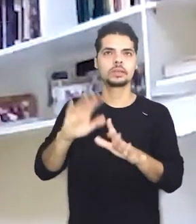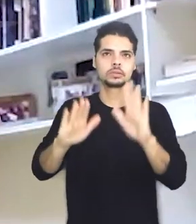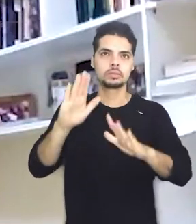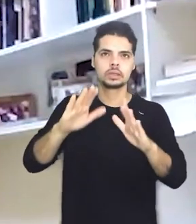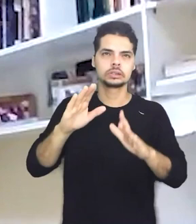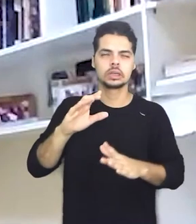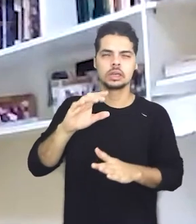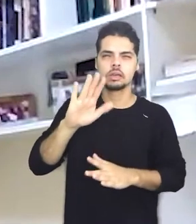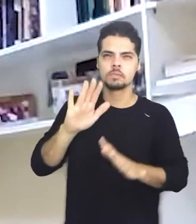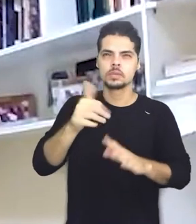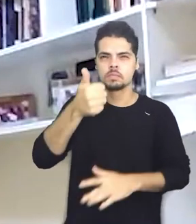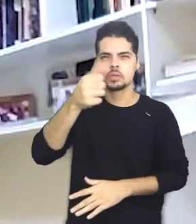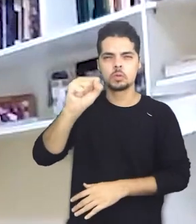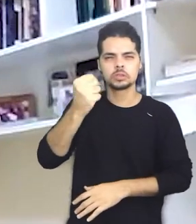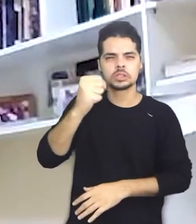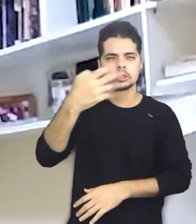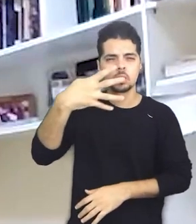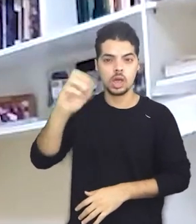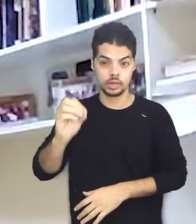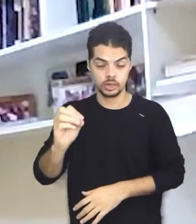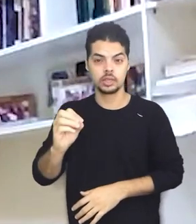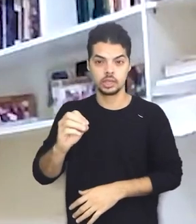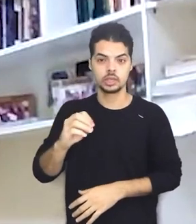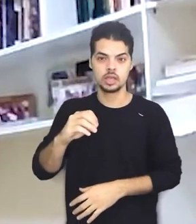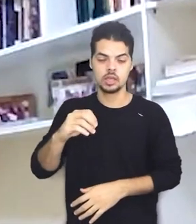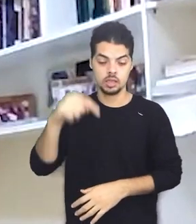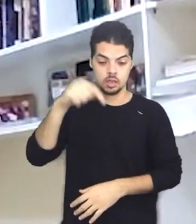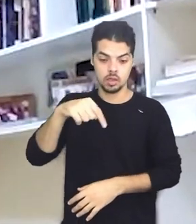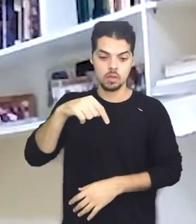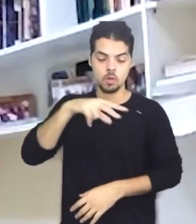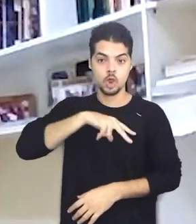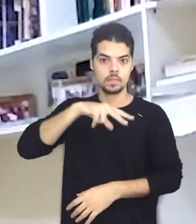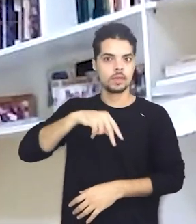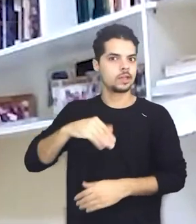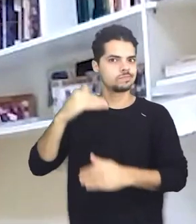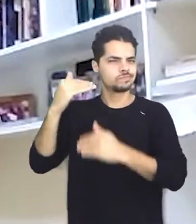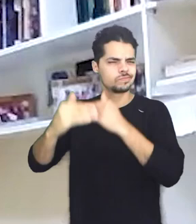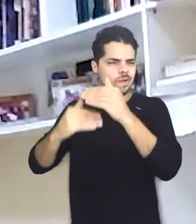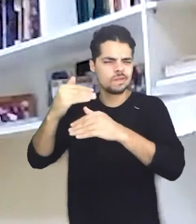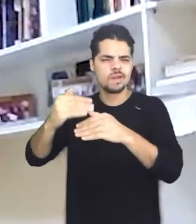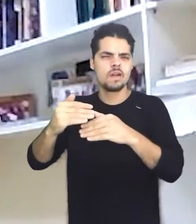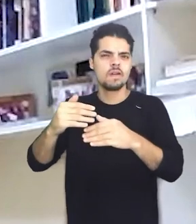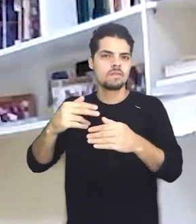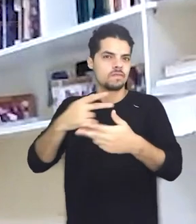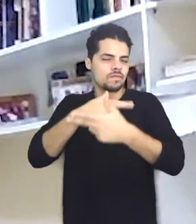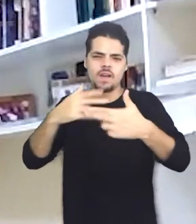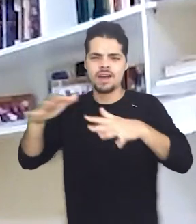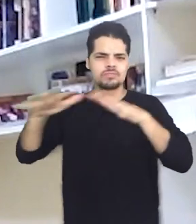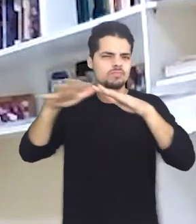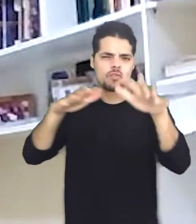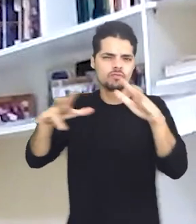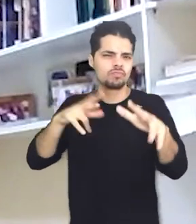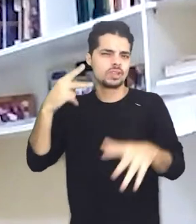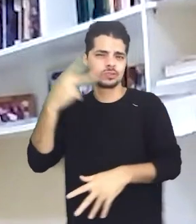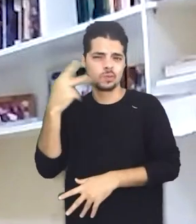até a década de 1840, o Império enfrentou uma quantidade significativa de movimentos